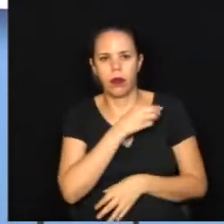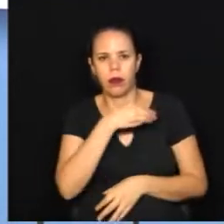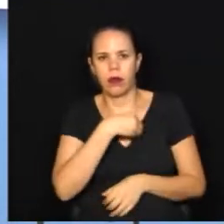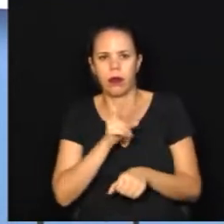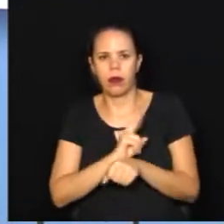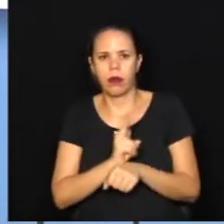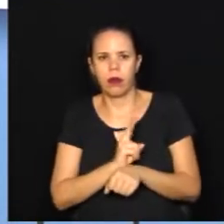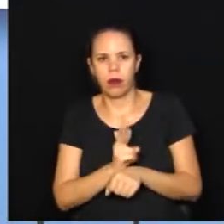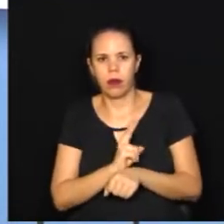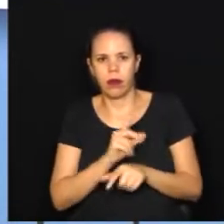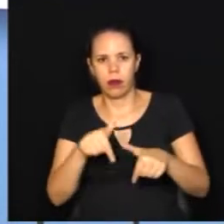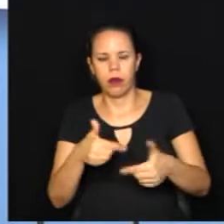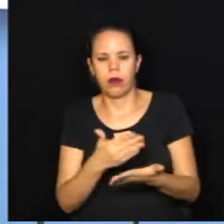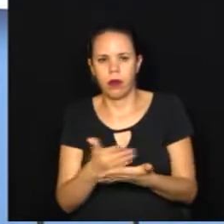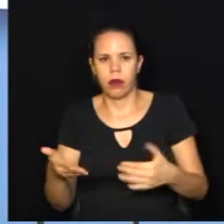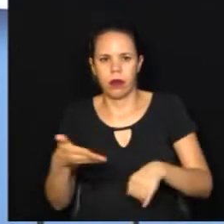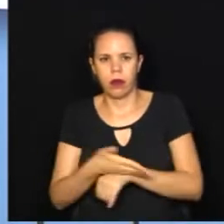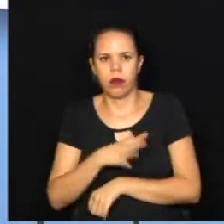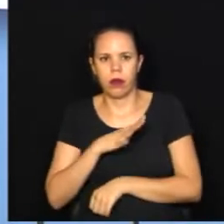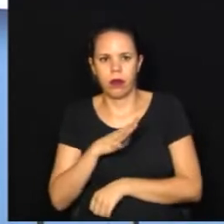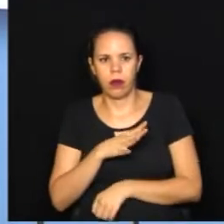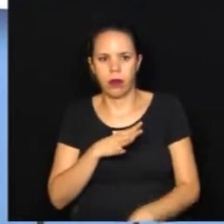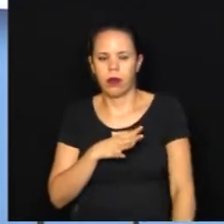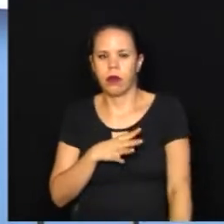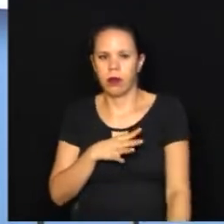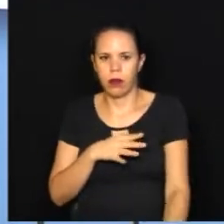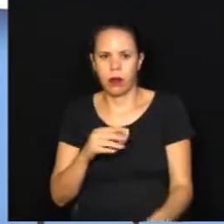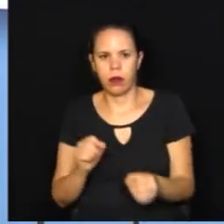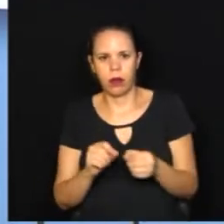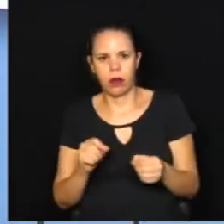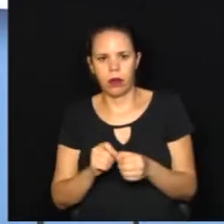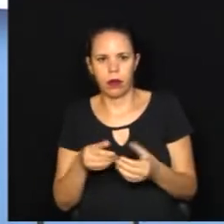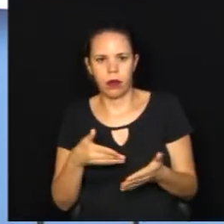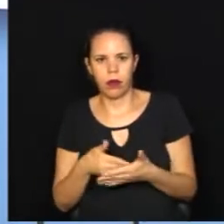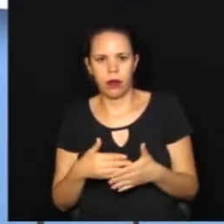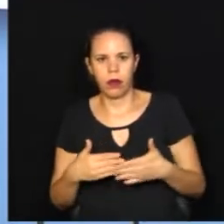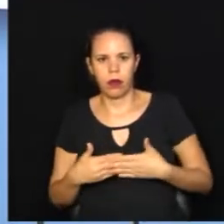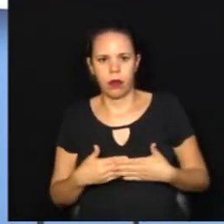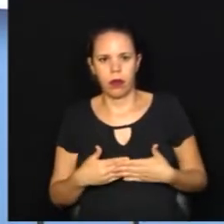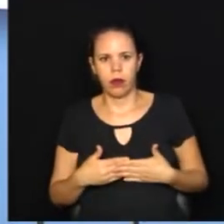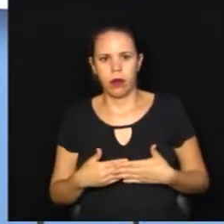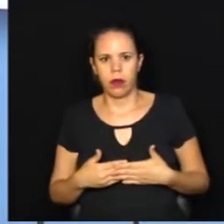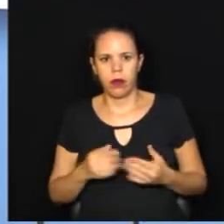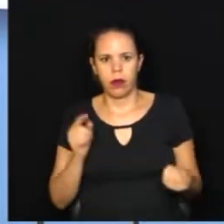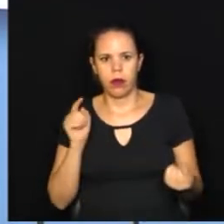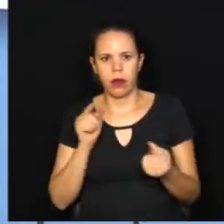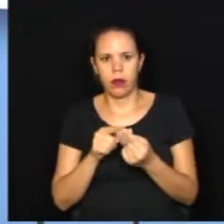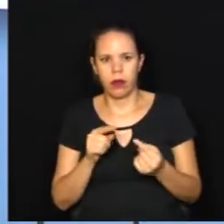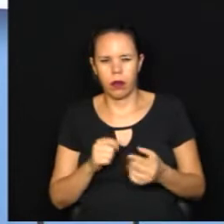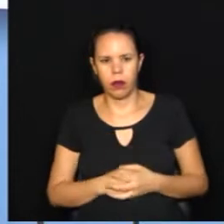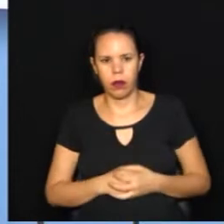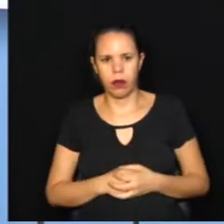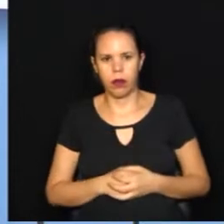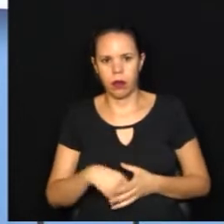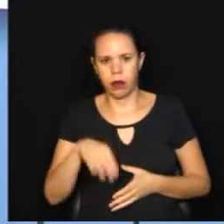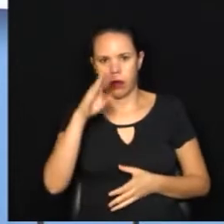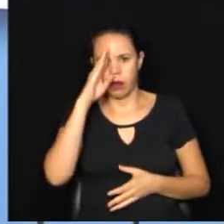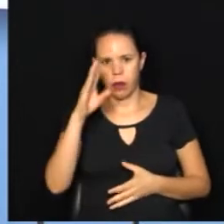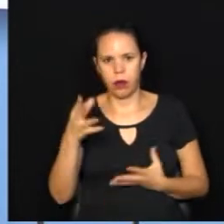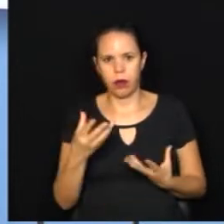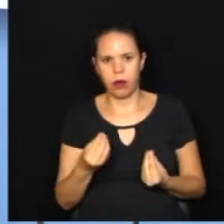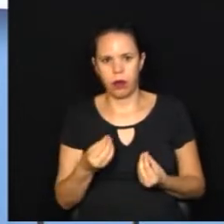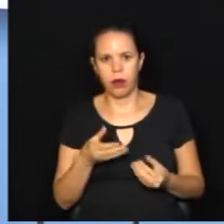em Campinas. A gente lembra que os prefeitos da região metropolitana de Campinas decidiram em uma reunião